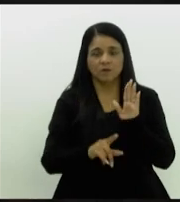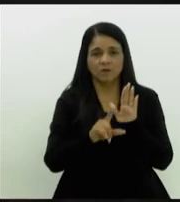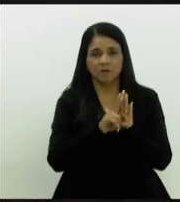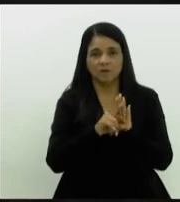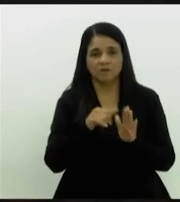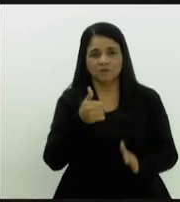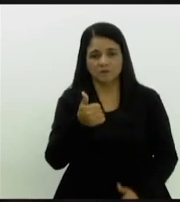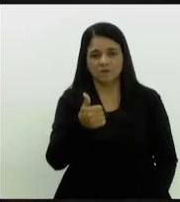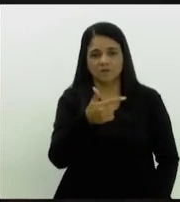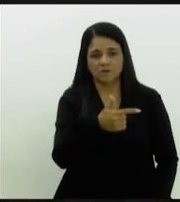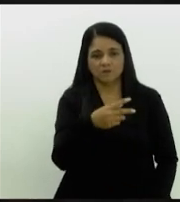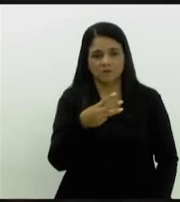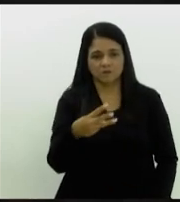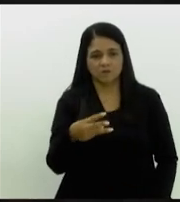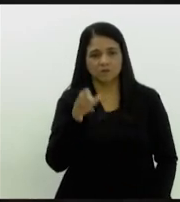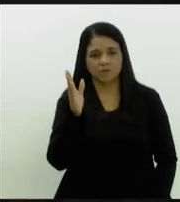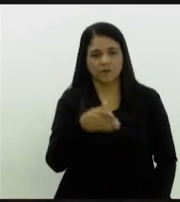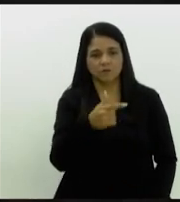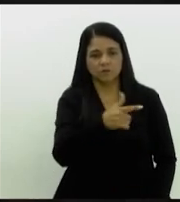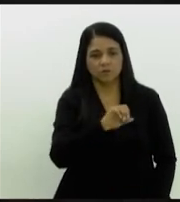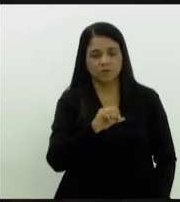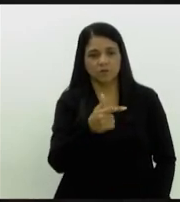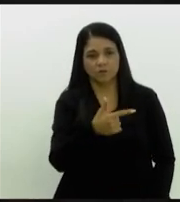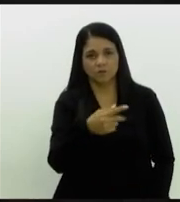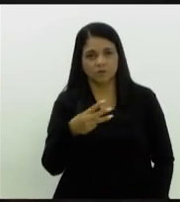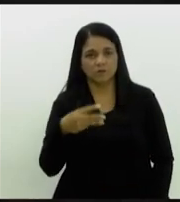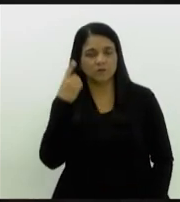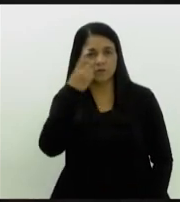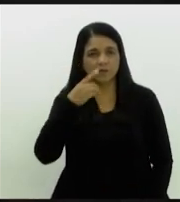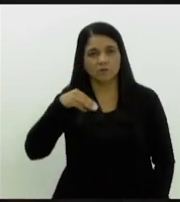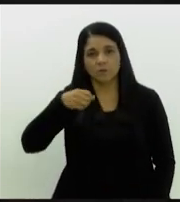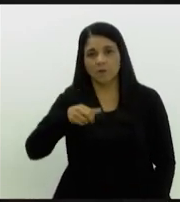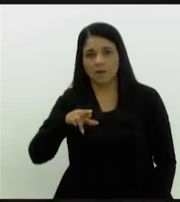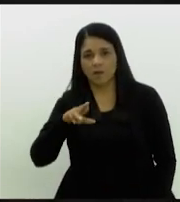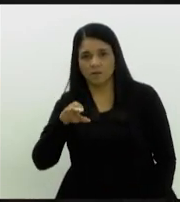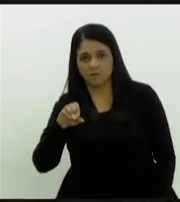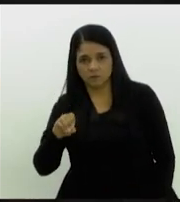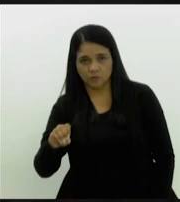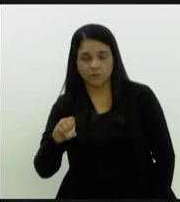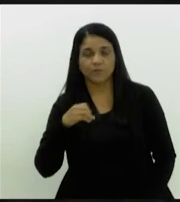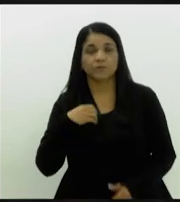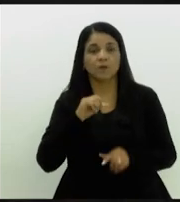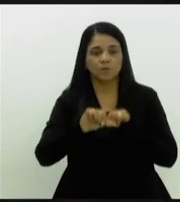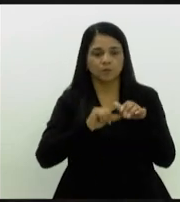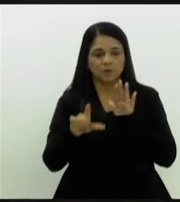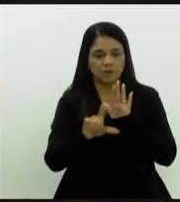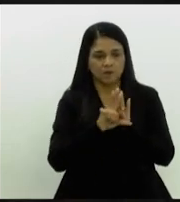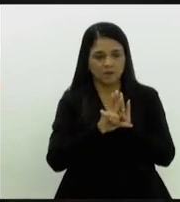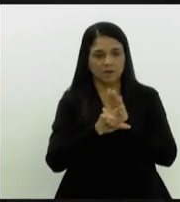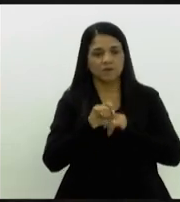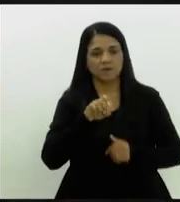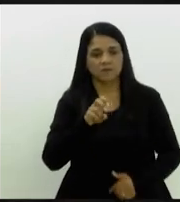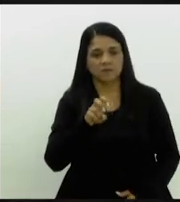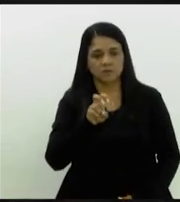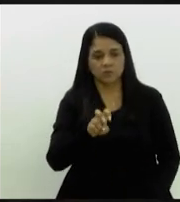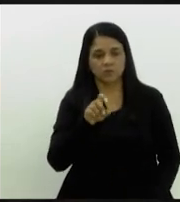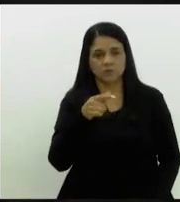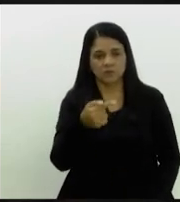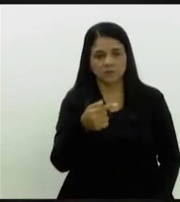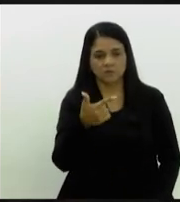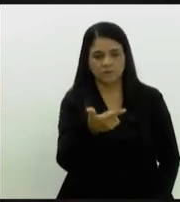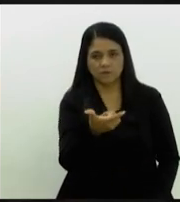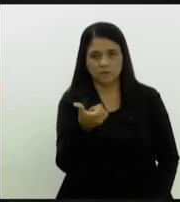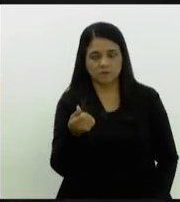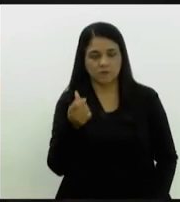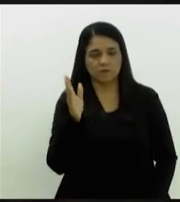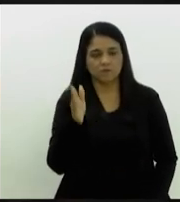número 125/2023, de autoria do deputado Márcio Canella, que altera a lei número 5.726, de